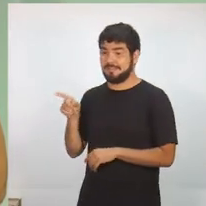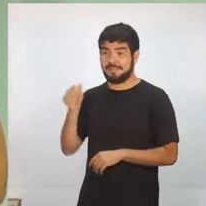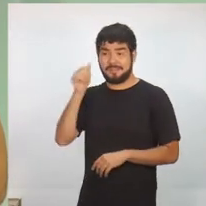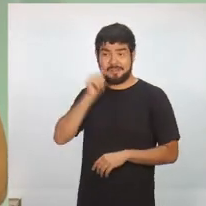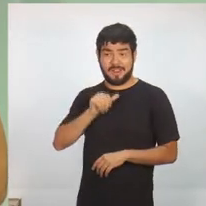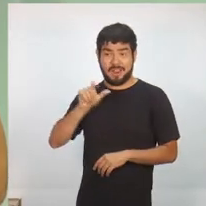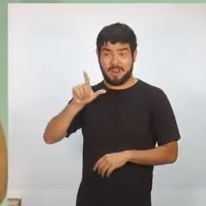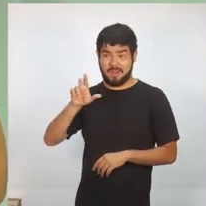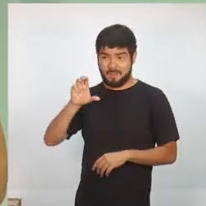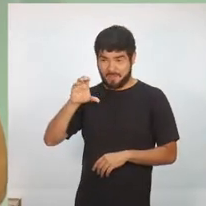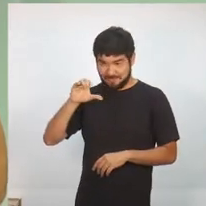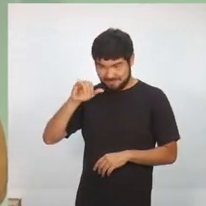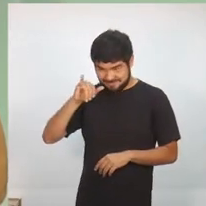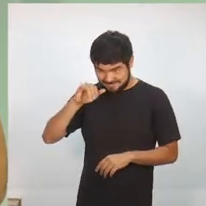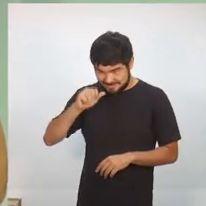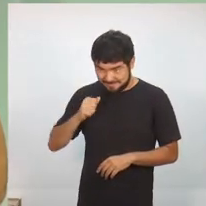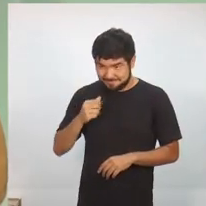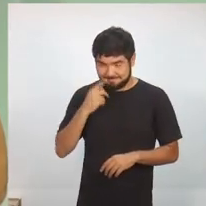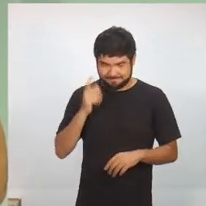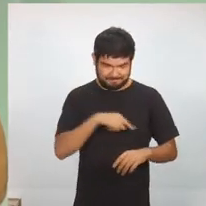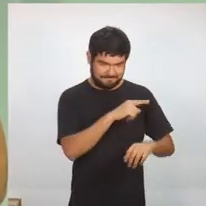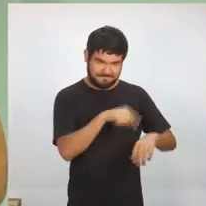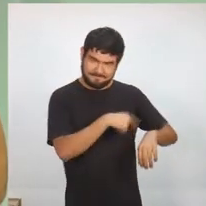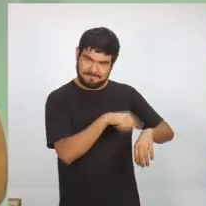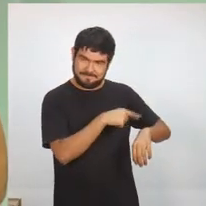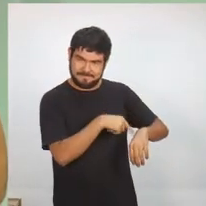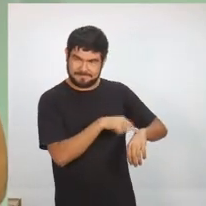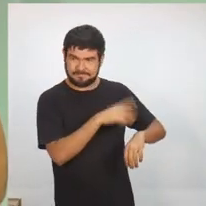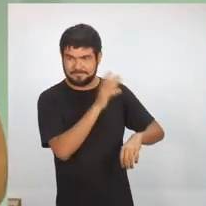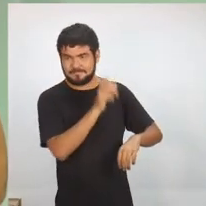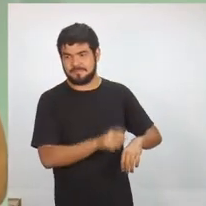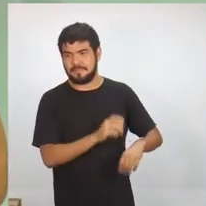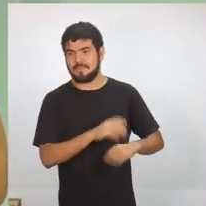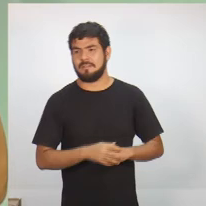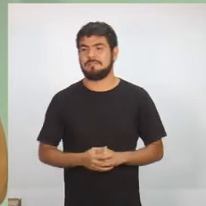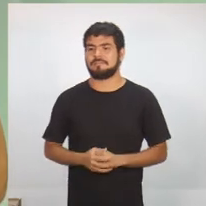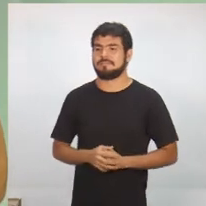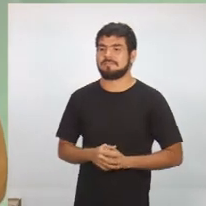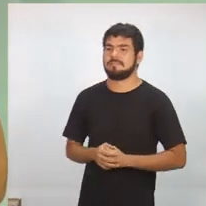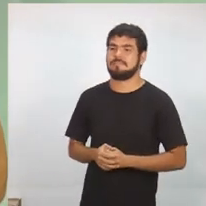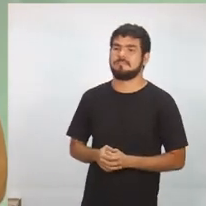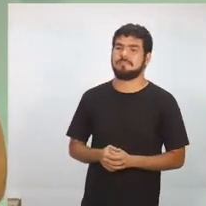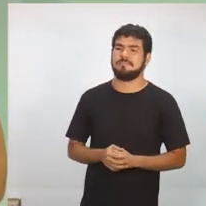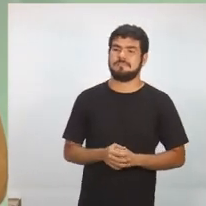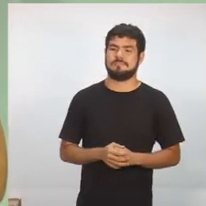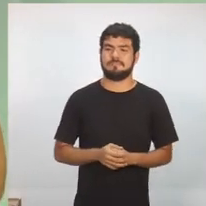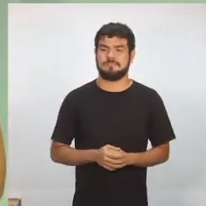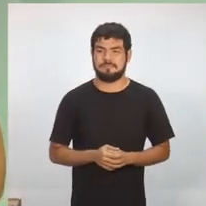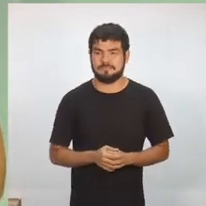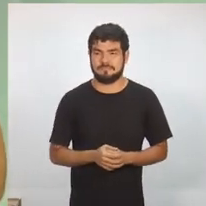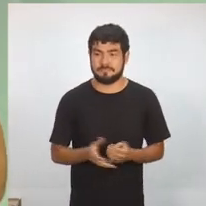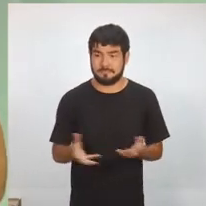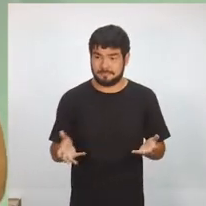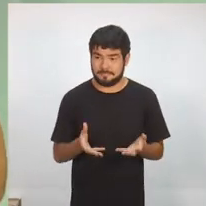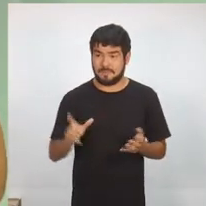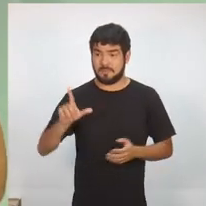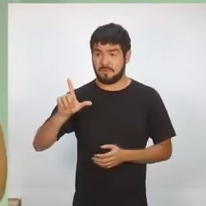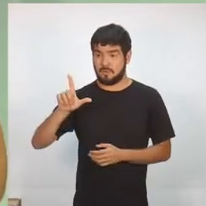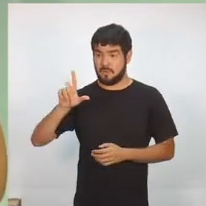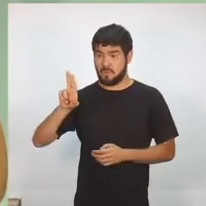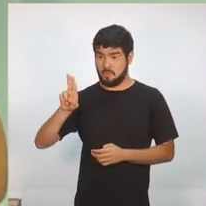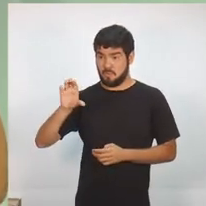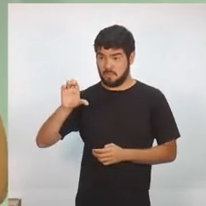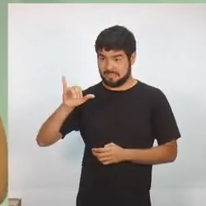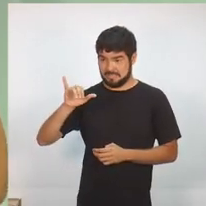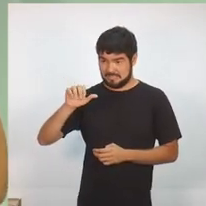candidata Lúcia Antonia. Vou pedir o cronômetro, por favor, no canto superior da tela. E agora a candidata Lúcia